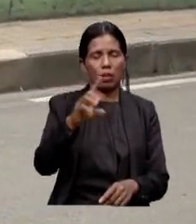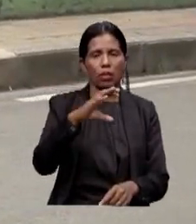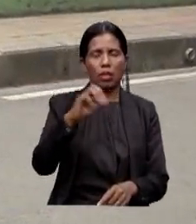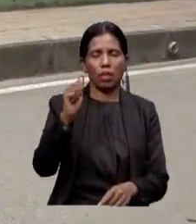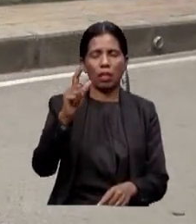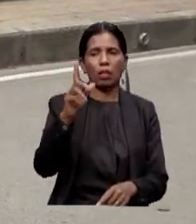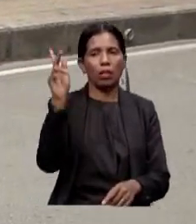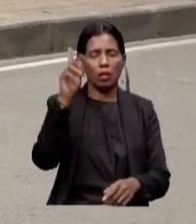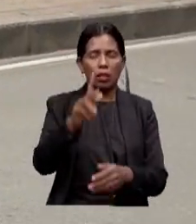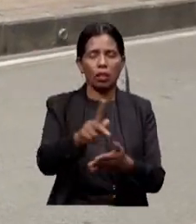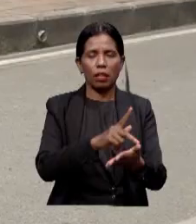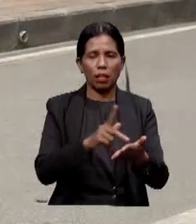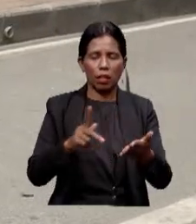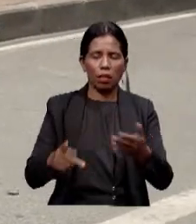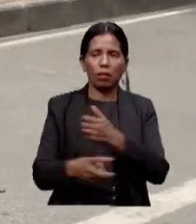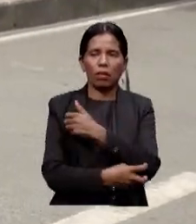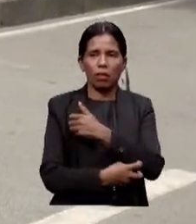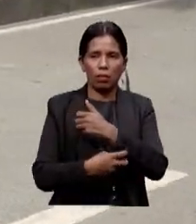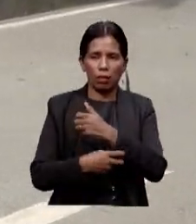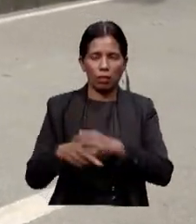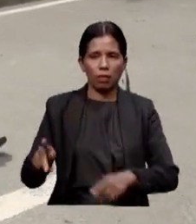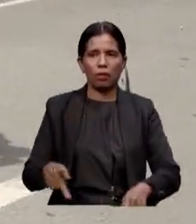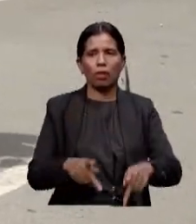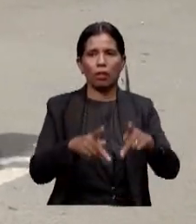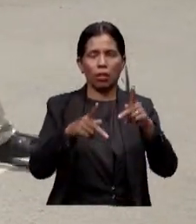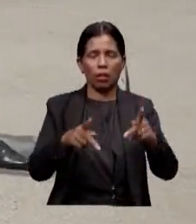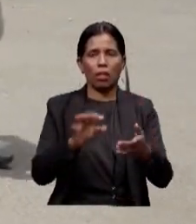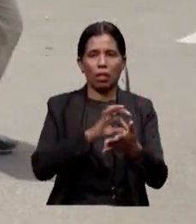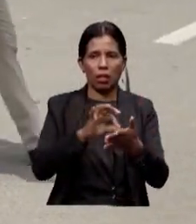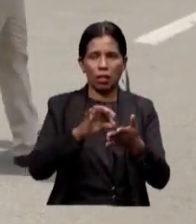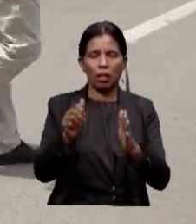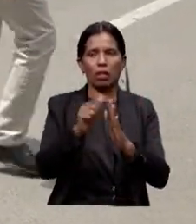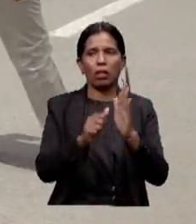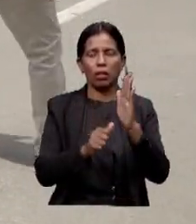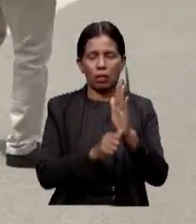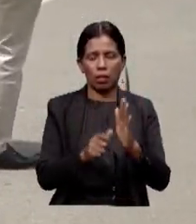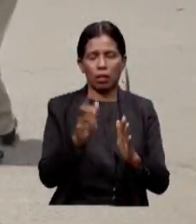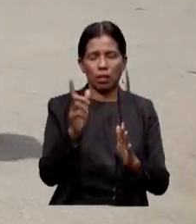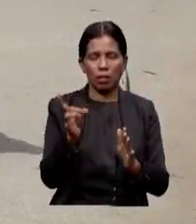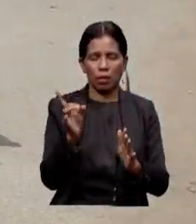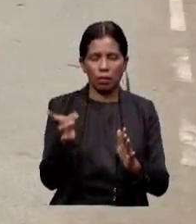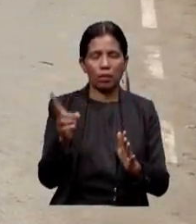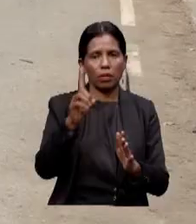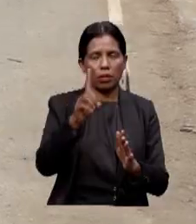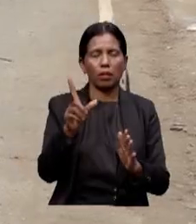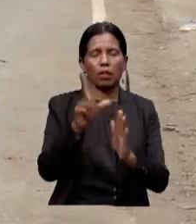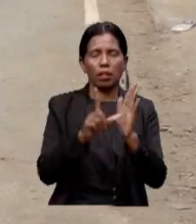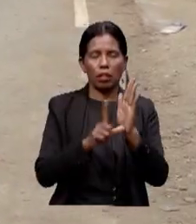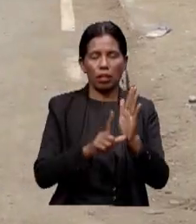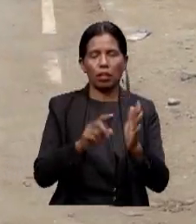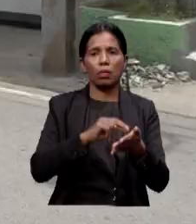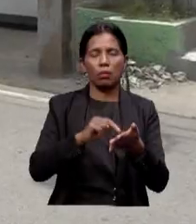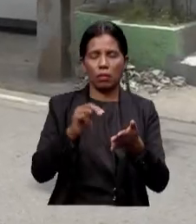o crime e corrupção passiva, o agente público, nebe escreve e artigo valnulo no valun resingida lei número hitu bara ring roro